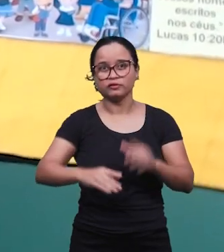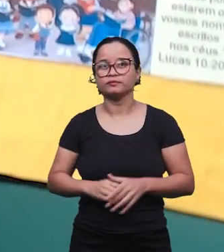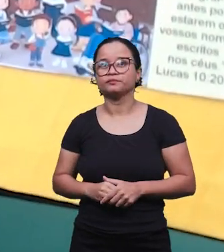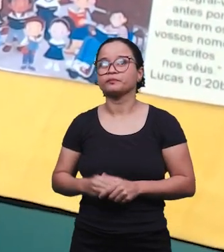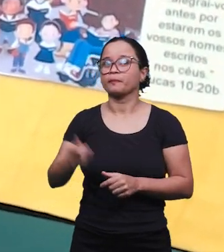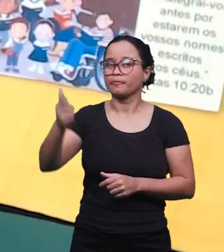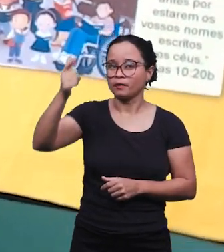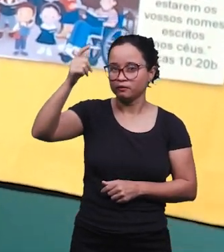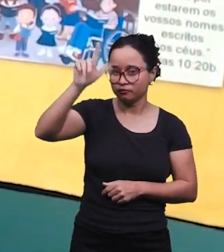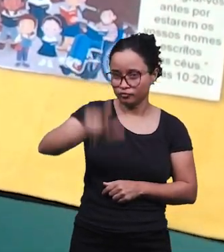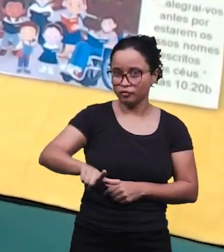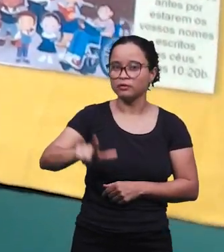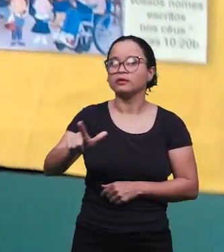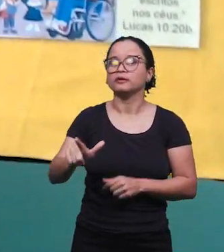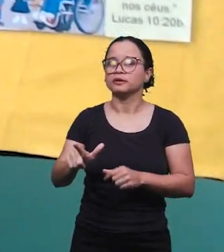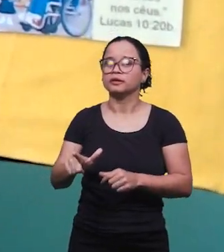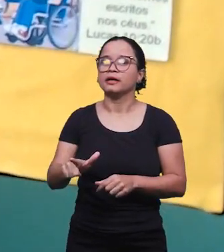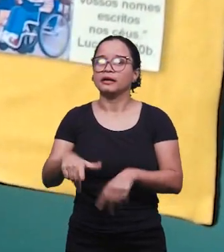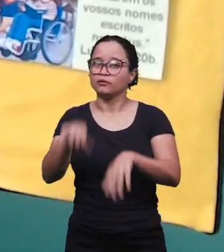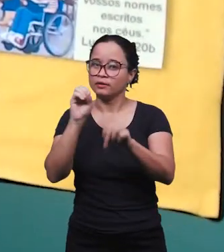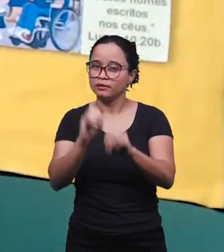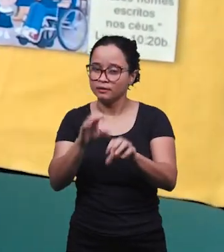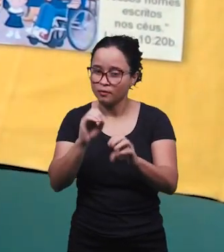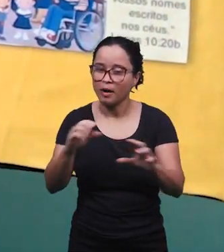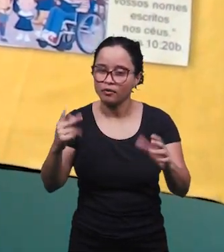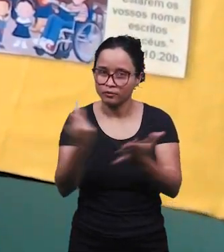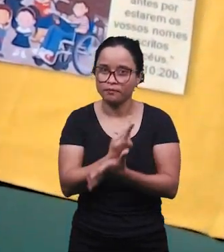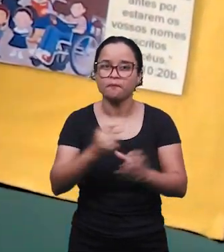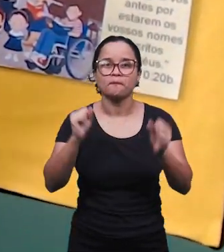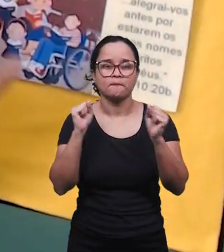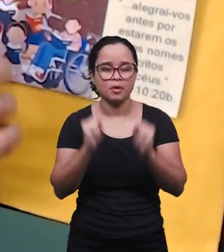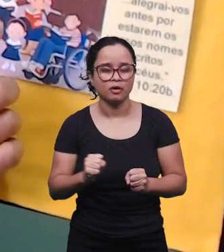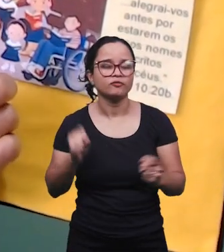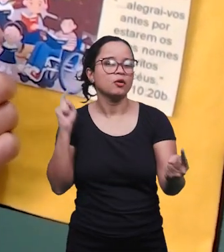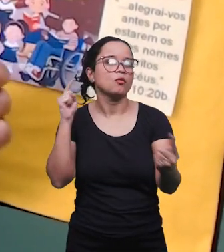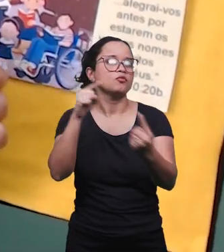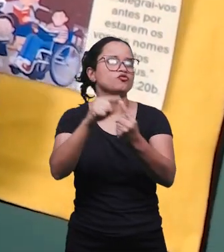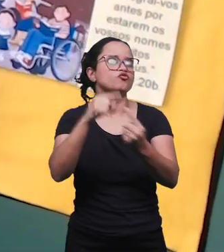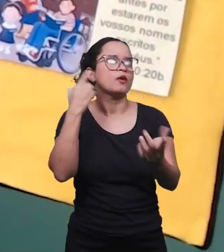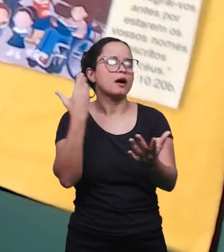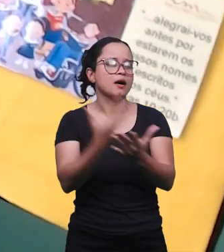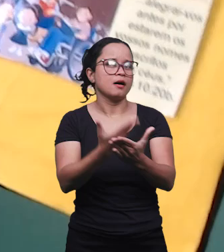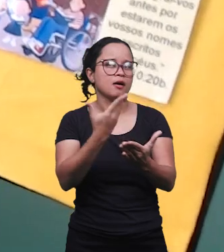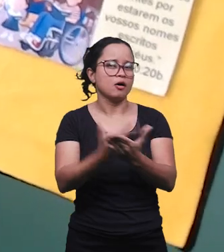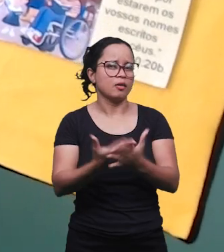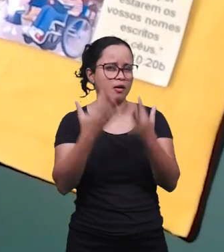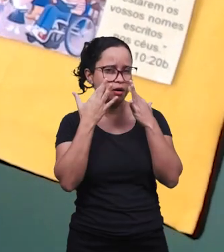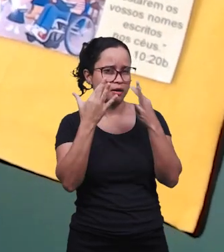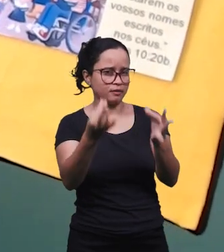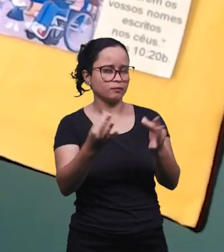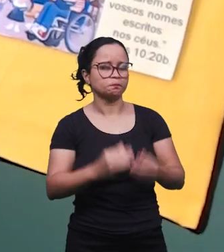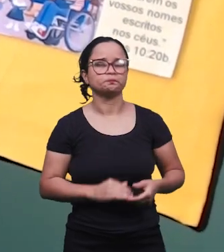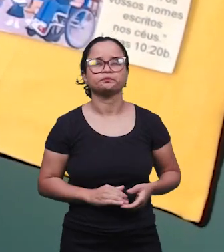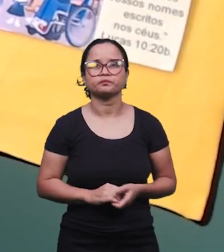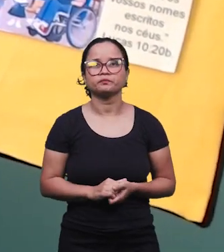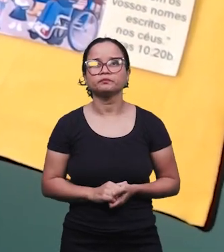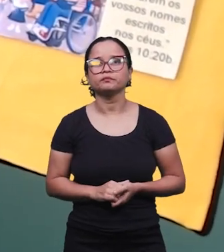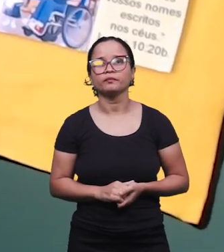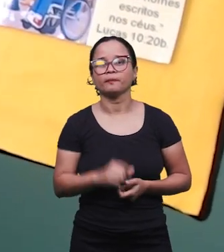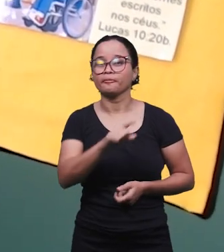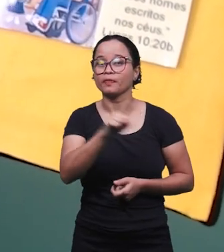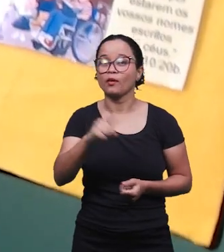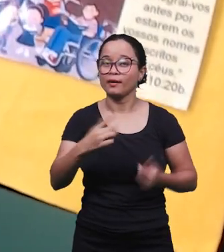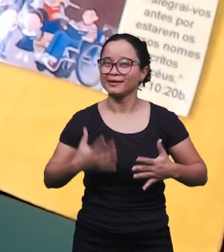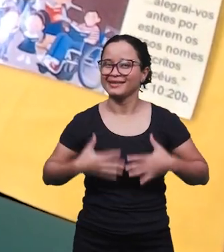momento e reforçar essa parte do ensino, ela pode acontecer, mas esse é o objetivo da aula. Olha só,